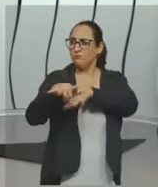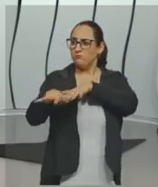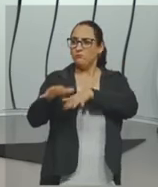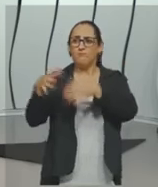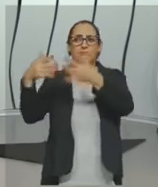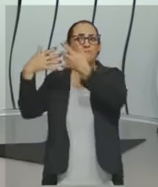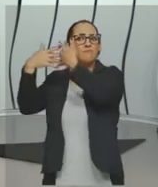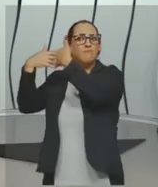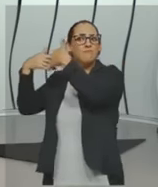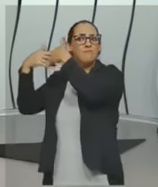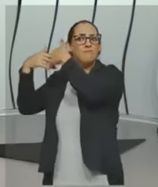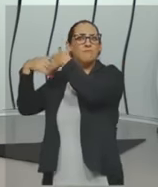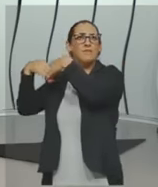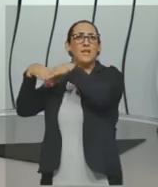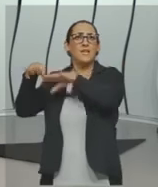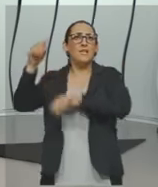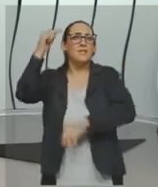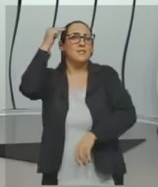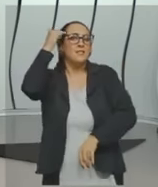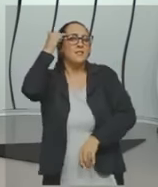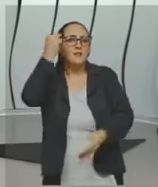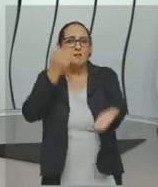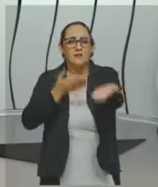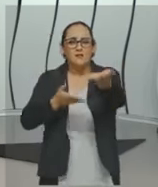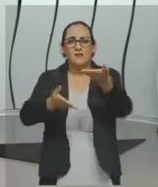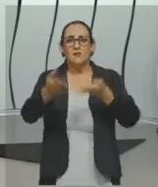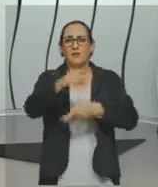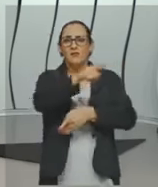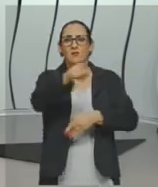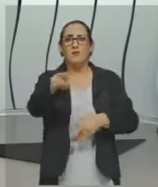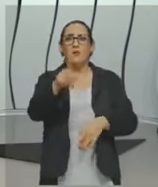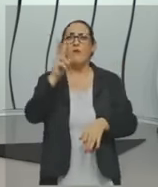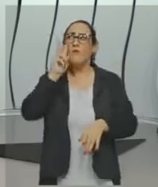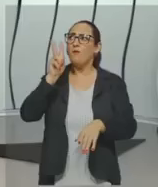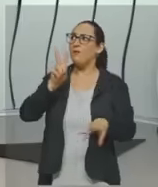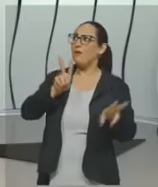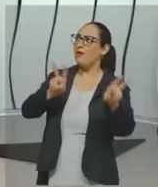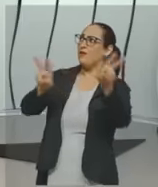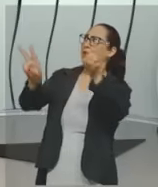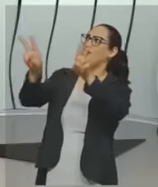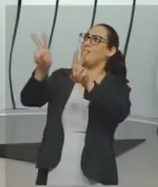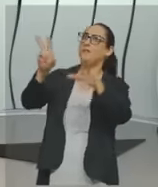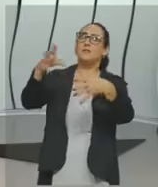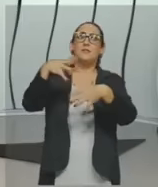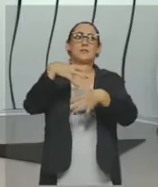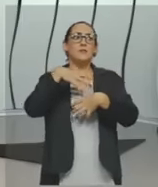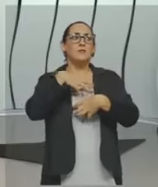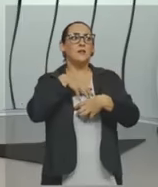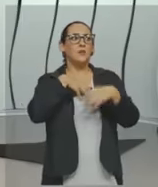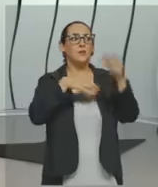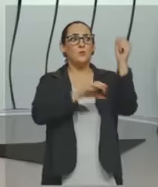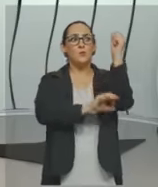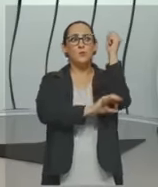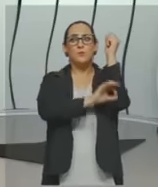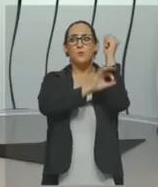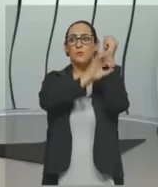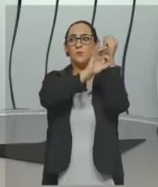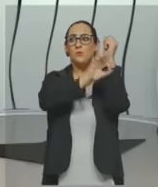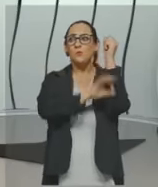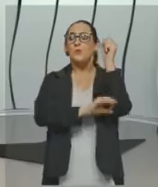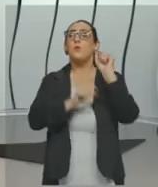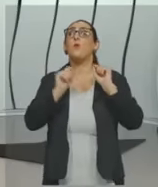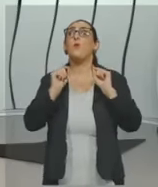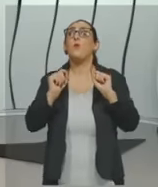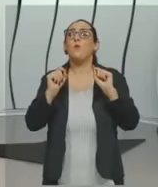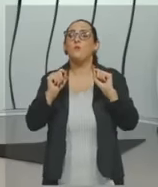pensando, interagindo com vocês, vendo esse ambiente, sentindo a temperatura, é porque o meu sistema nervoso está trabalhando,